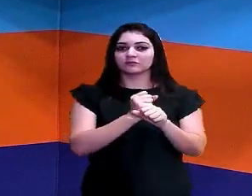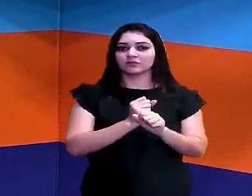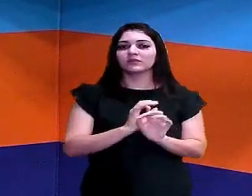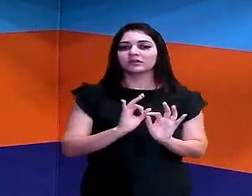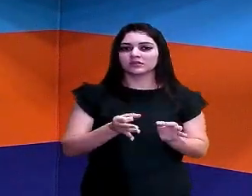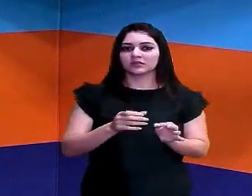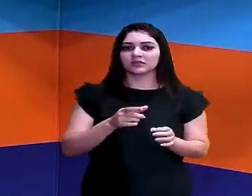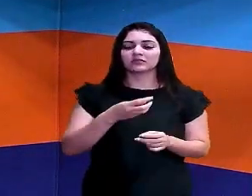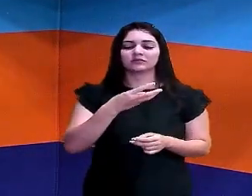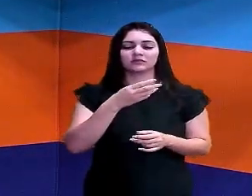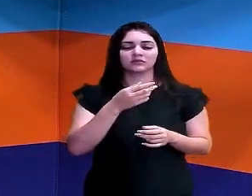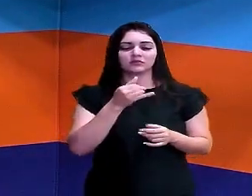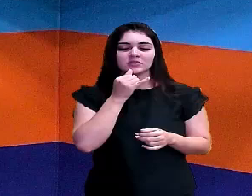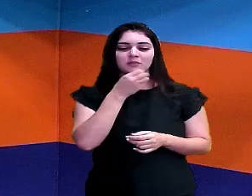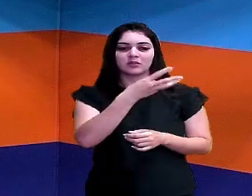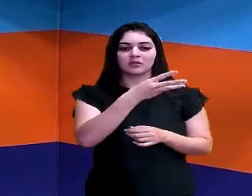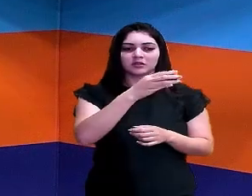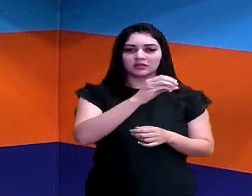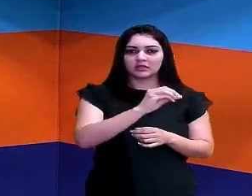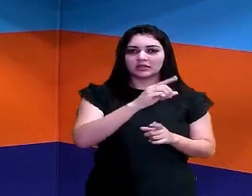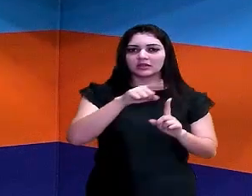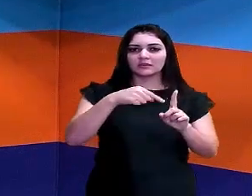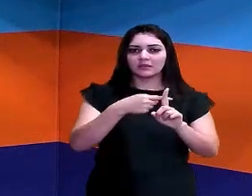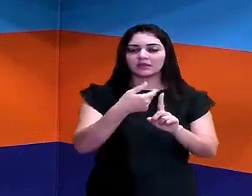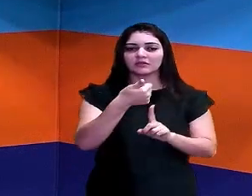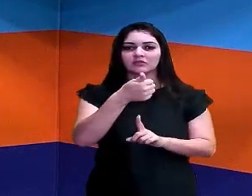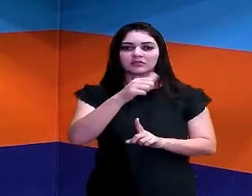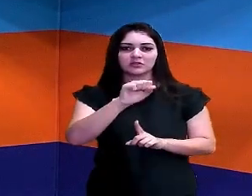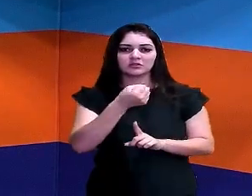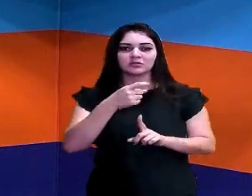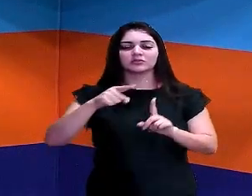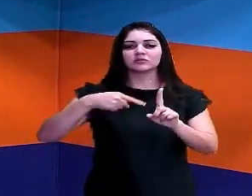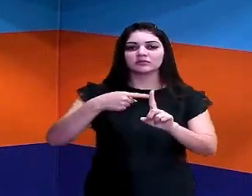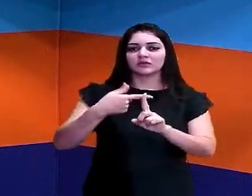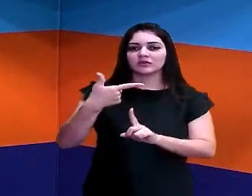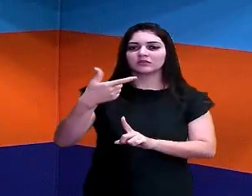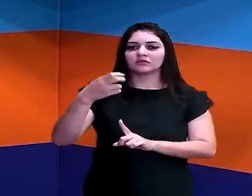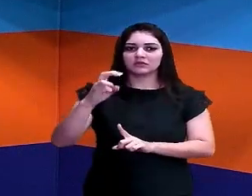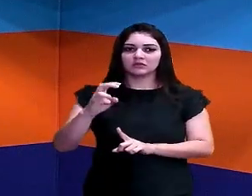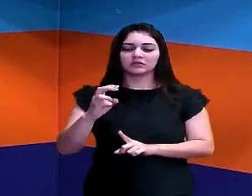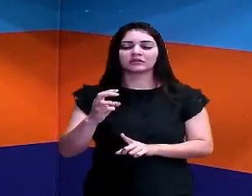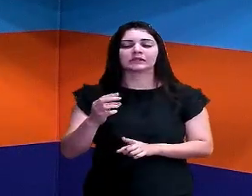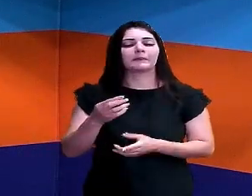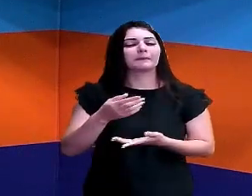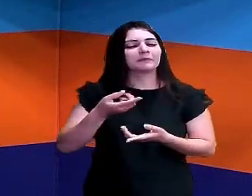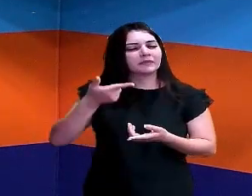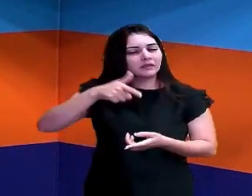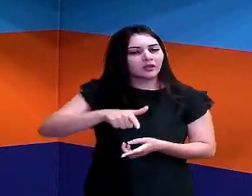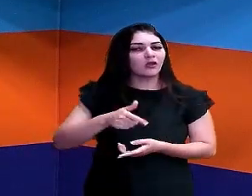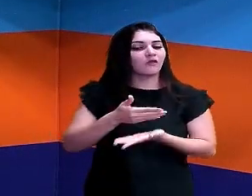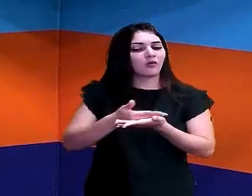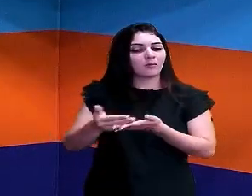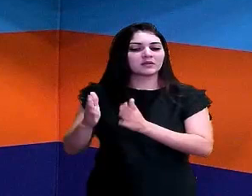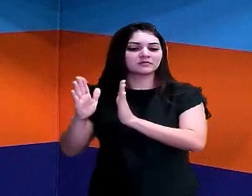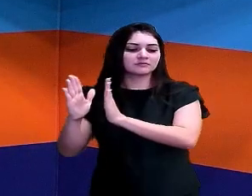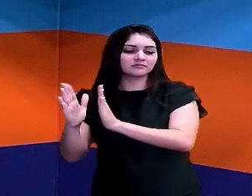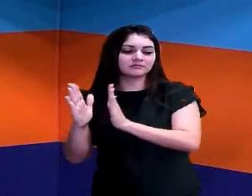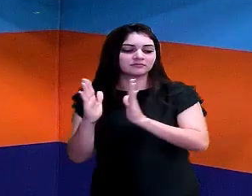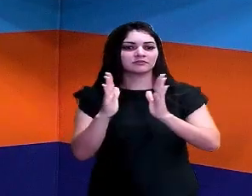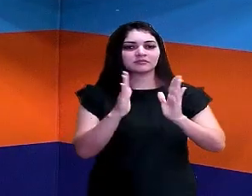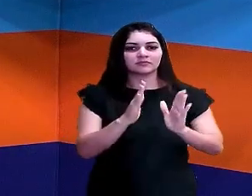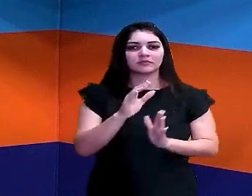E aí ficou 30 mais 18 mais 25. Mais uma vez, começa da direita para a esquerda, tá?